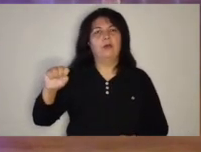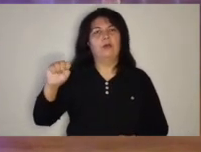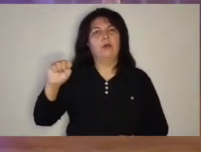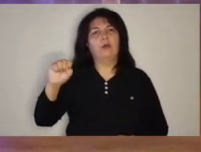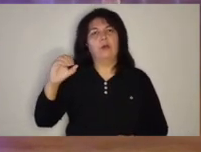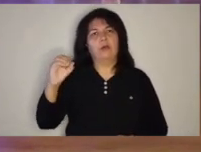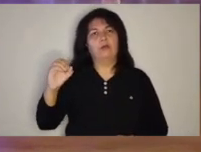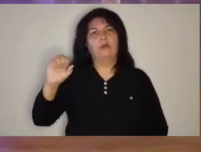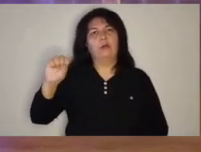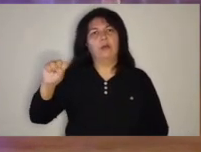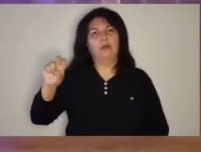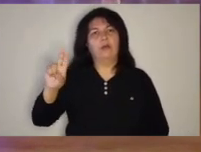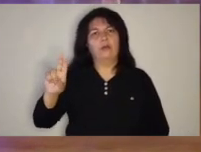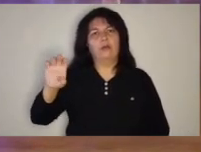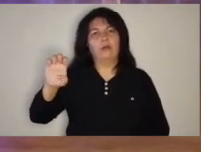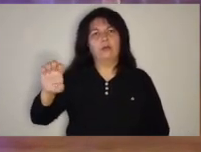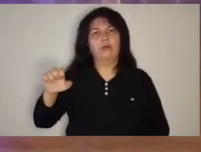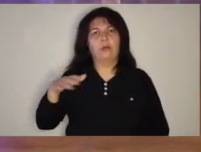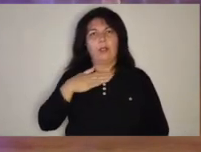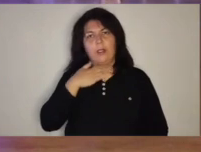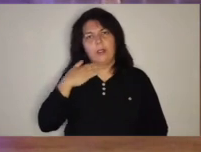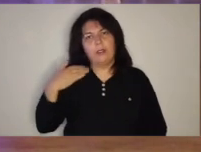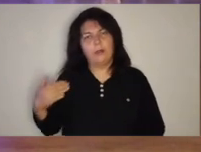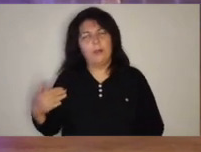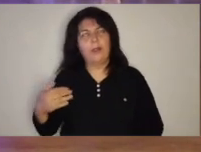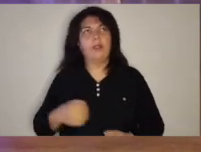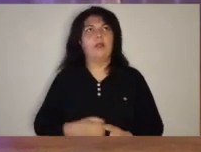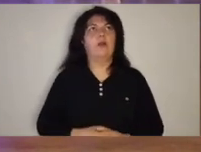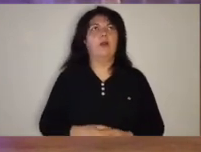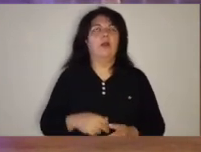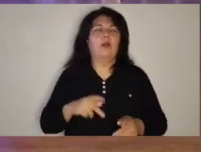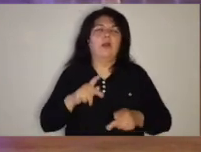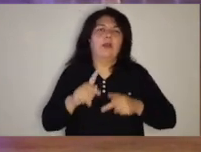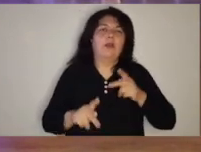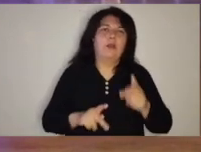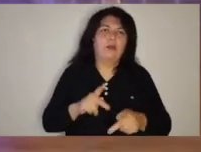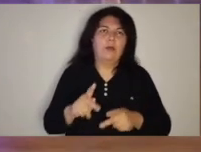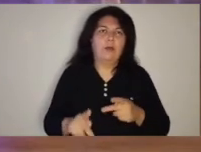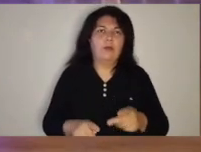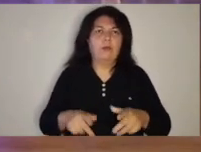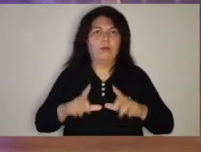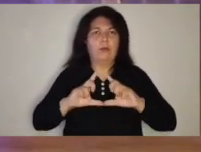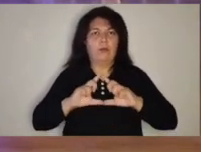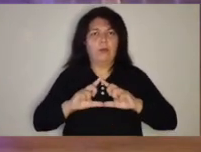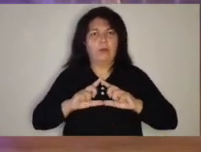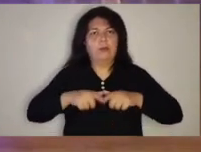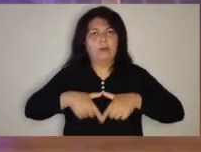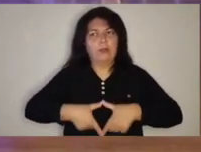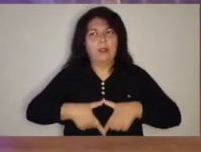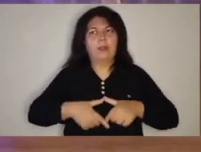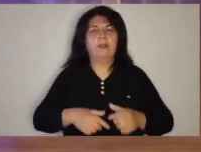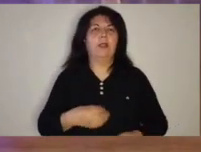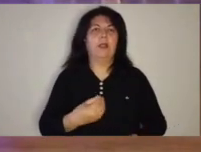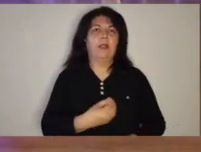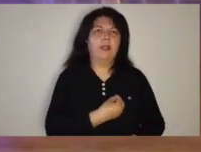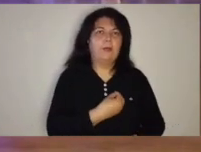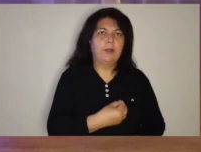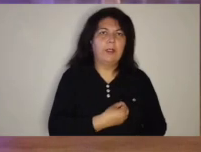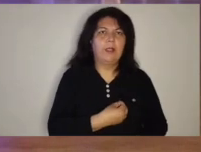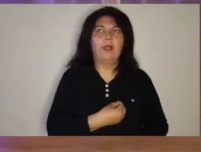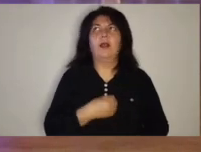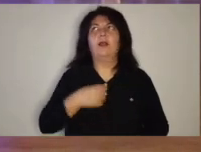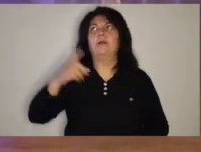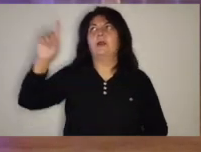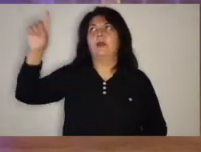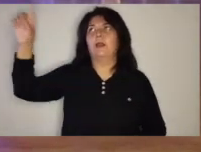morreu, vieram os juízes, e o povo de Israel, irmãos, era assim, eles pecavam, Deus livrava, ficava